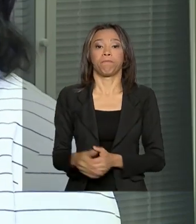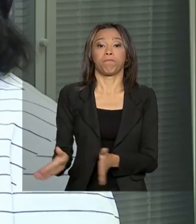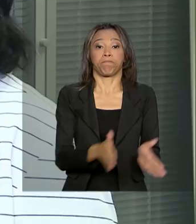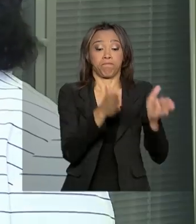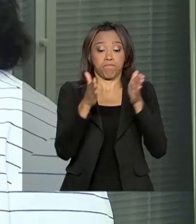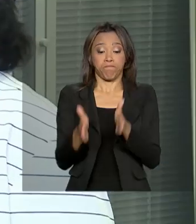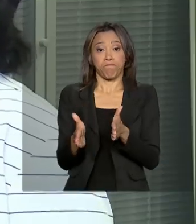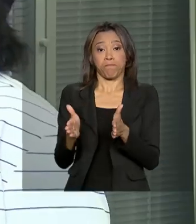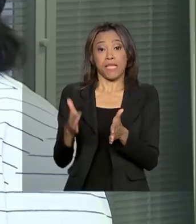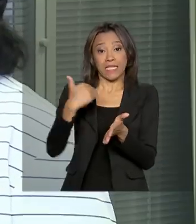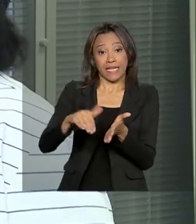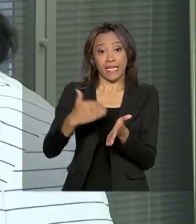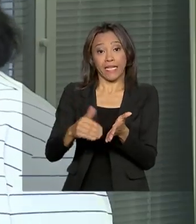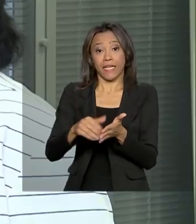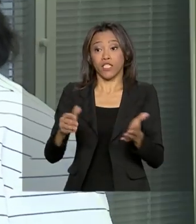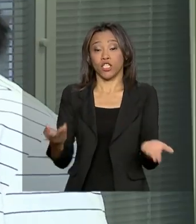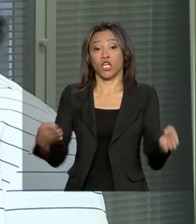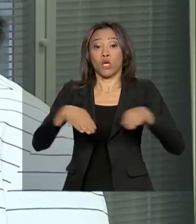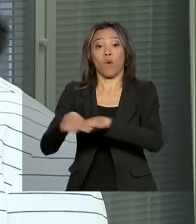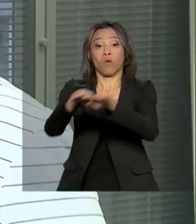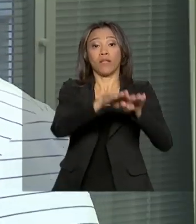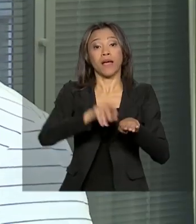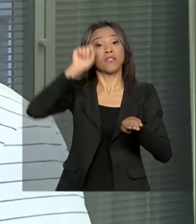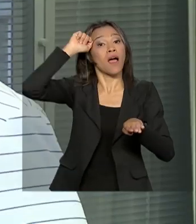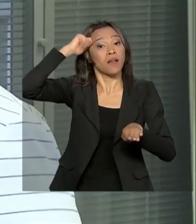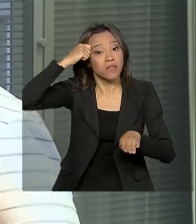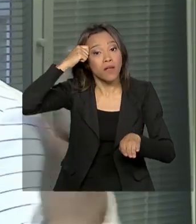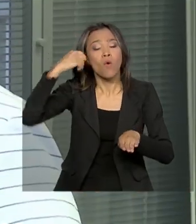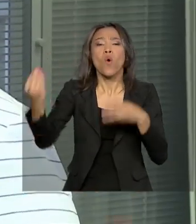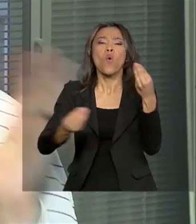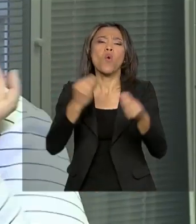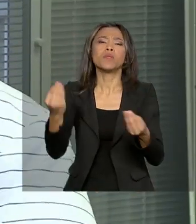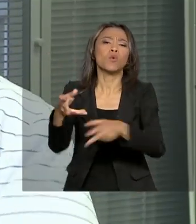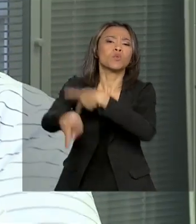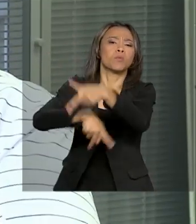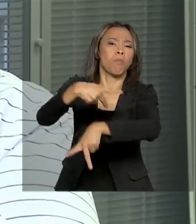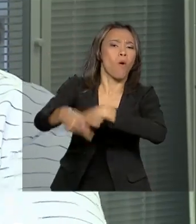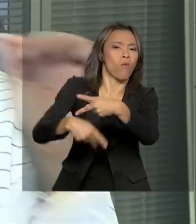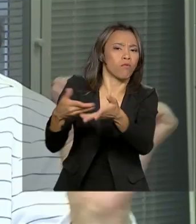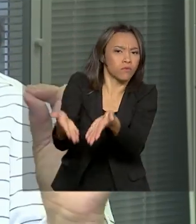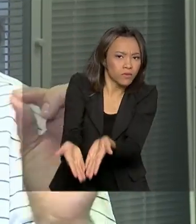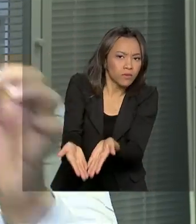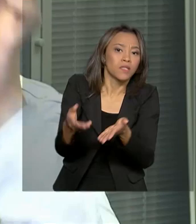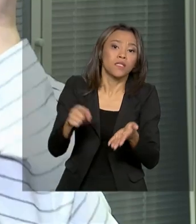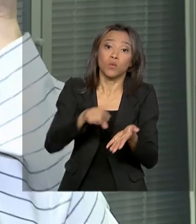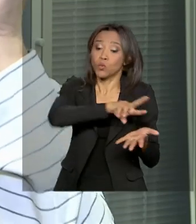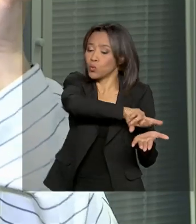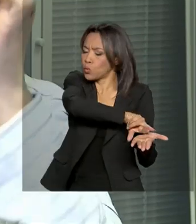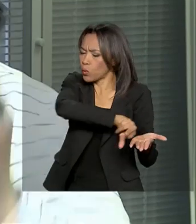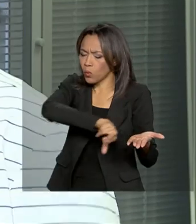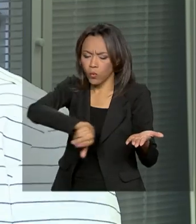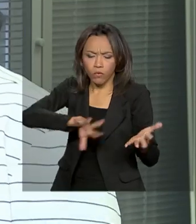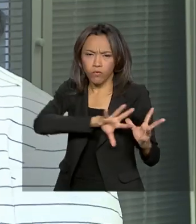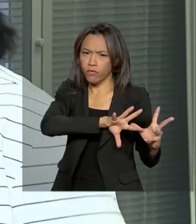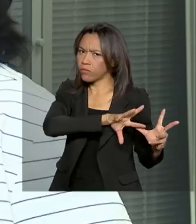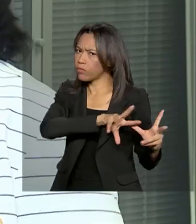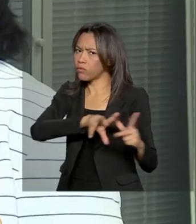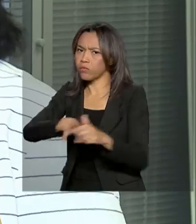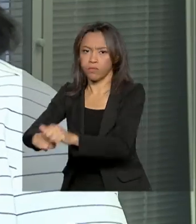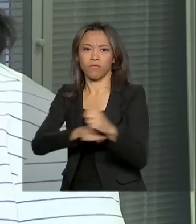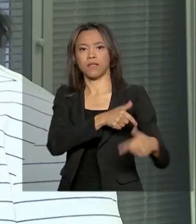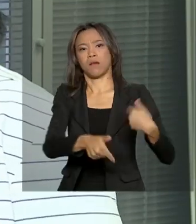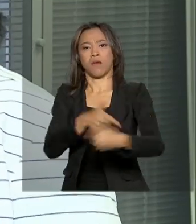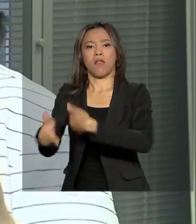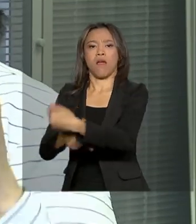Secretaria de Igualdade Racial, povos tradicionais, como é que estão as crianças dos povos tradicionais? Então, o Ministério inteiro vai trabalhar de forma transversal